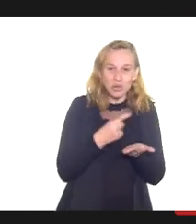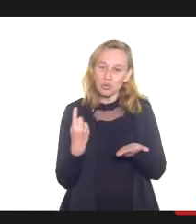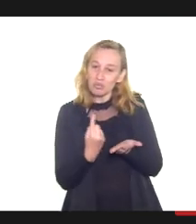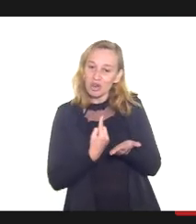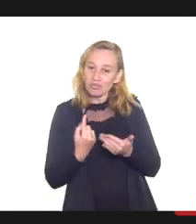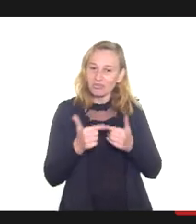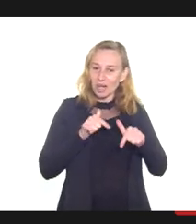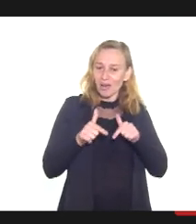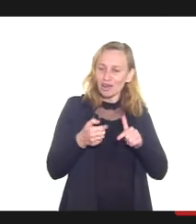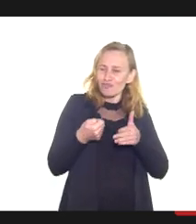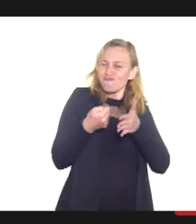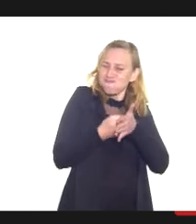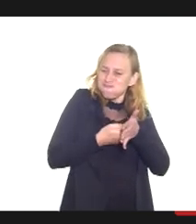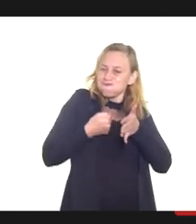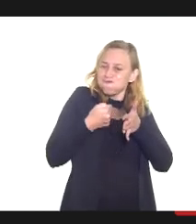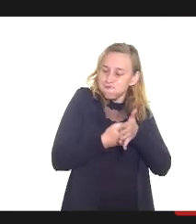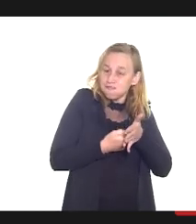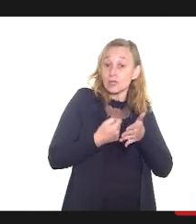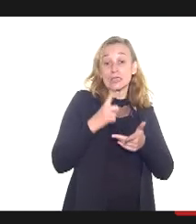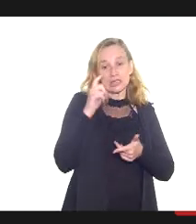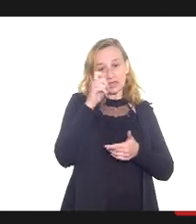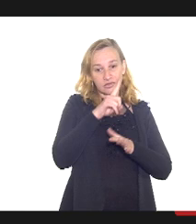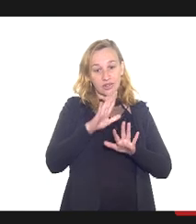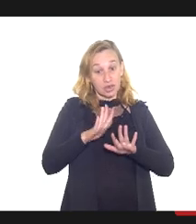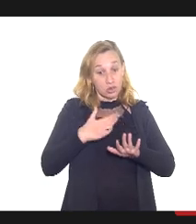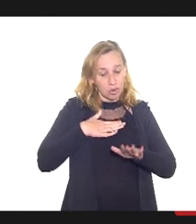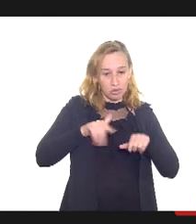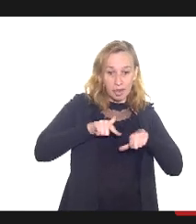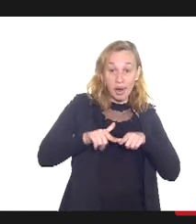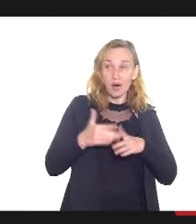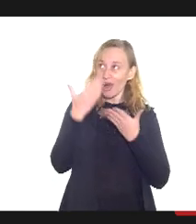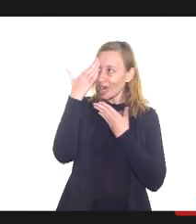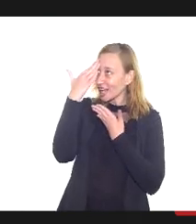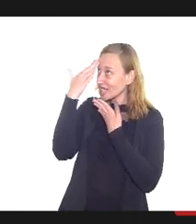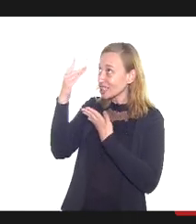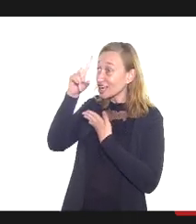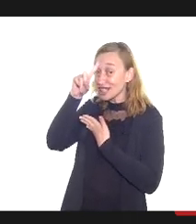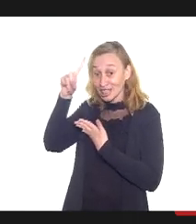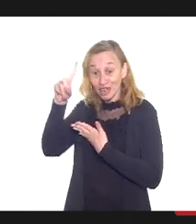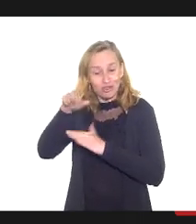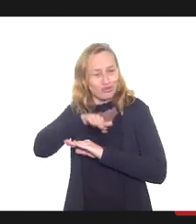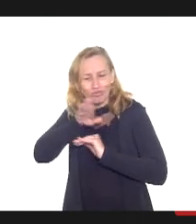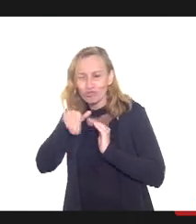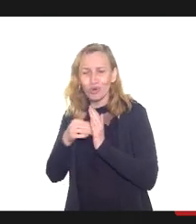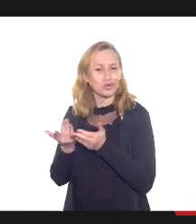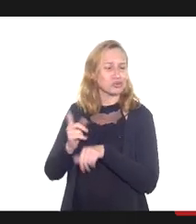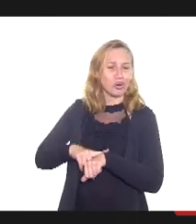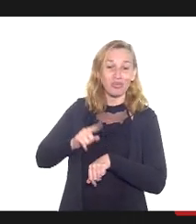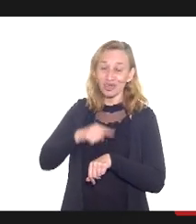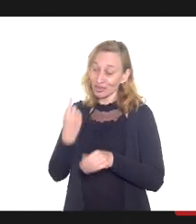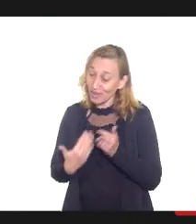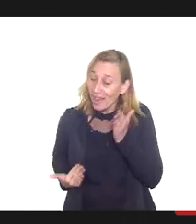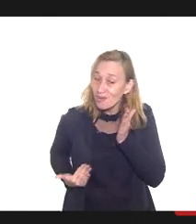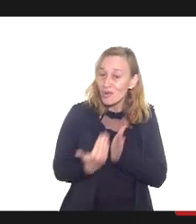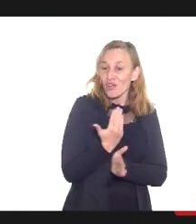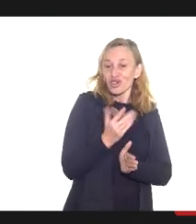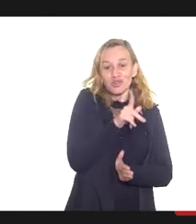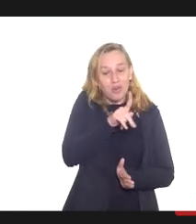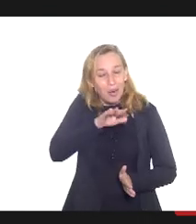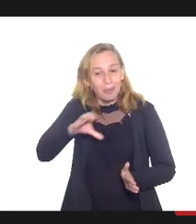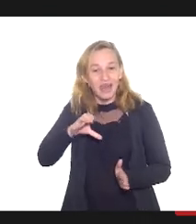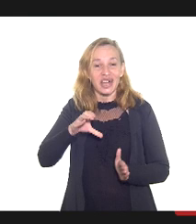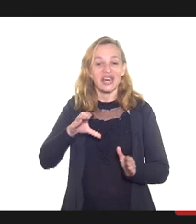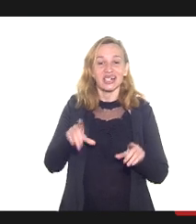algumas resistências em alguns lugares. E aí, onde eu agradeço ao senhor e todos os outros deputados, nós aprovamos uma PEC